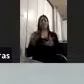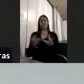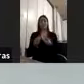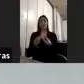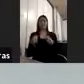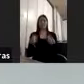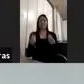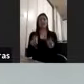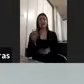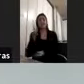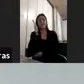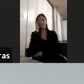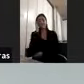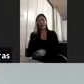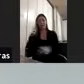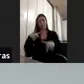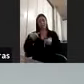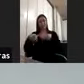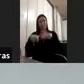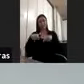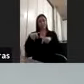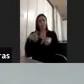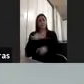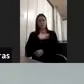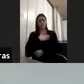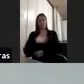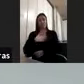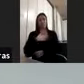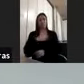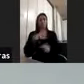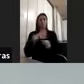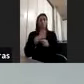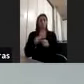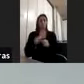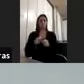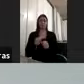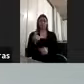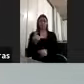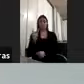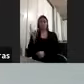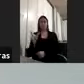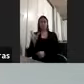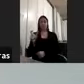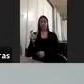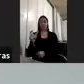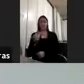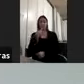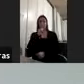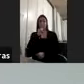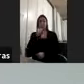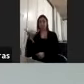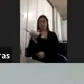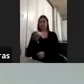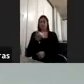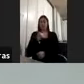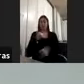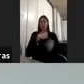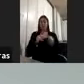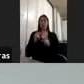exemplo, me acessou via Instagram me dizendo que o marido dela trabalha já na Renault há muitos anos e foi demitido quando